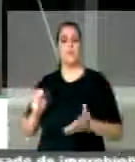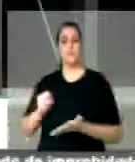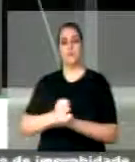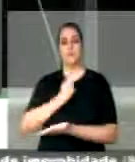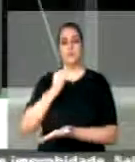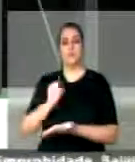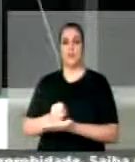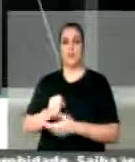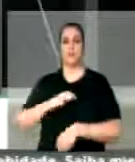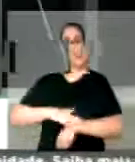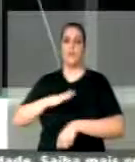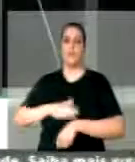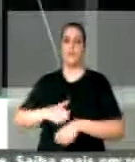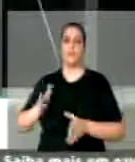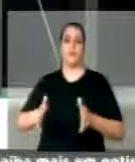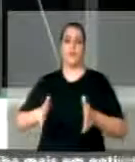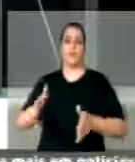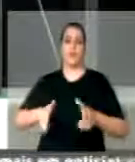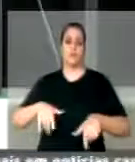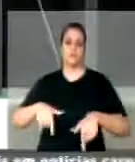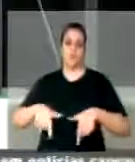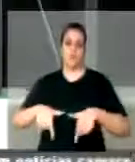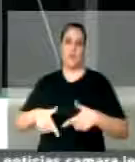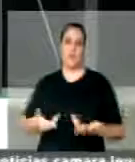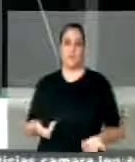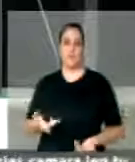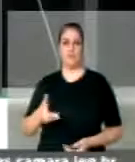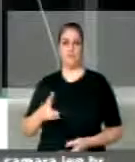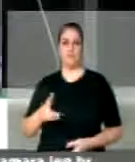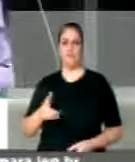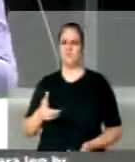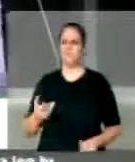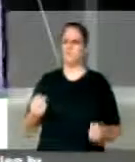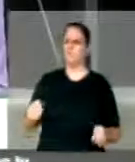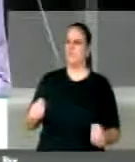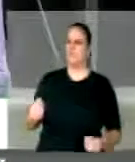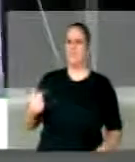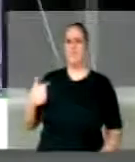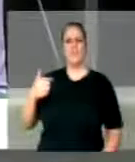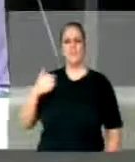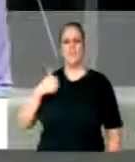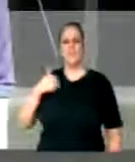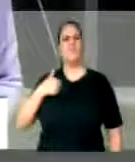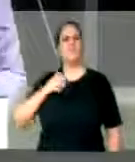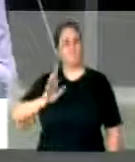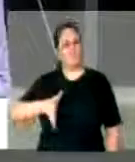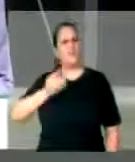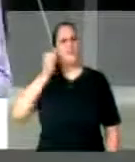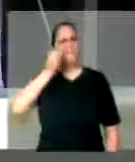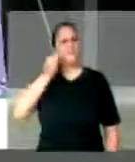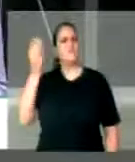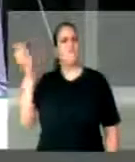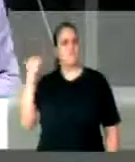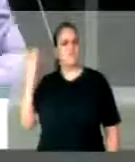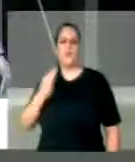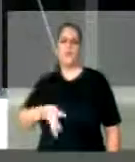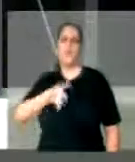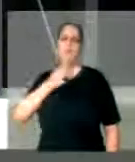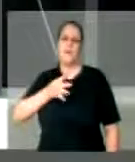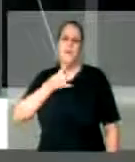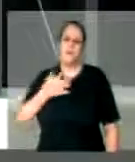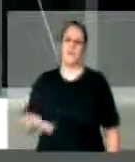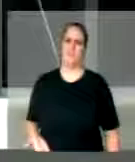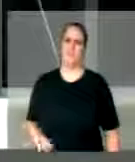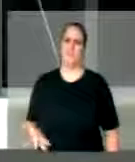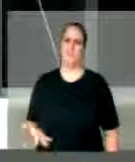trabalho. Ora, imaginem, eu já passei por isso, conheço isso, essa história